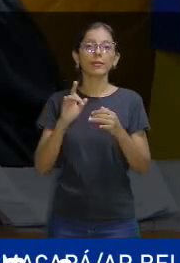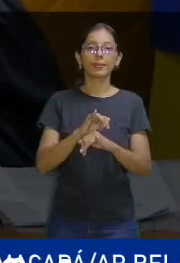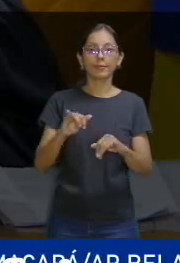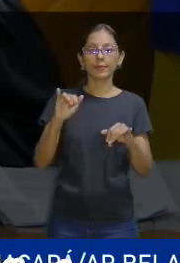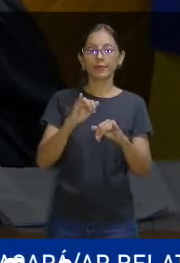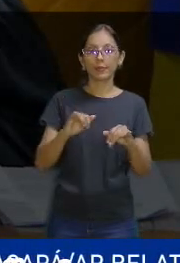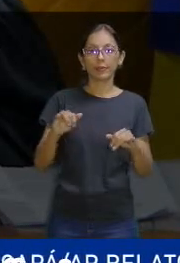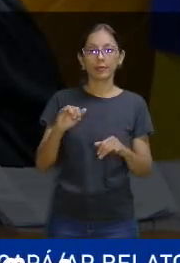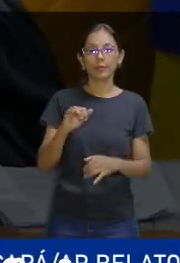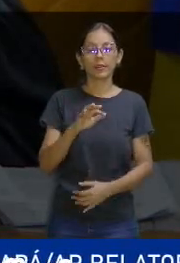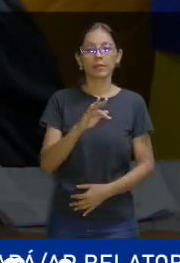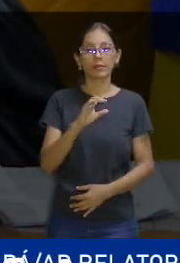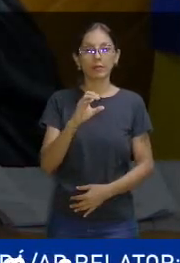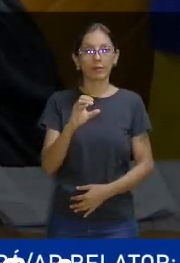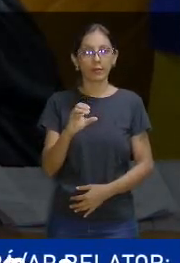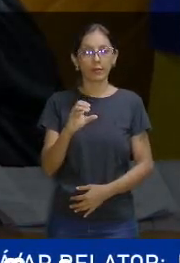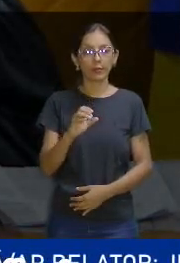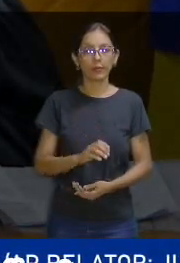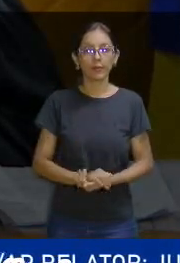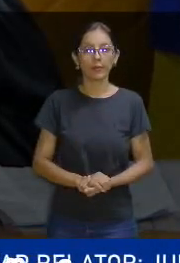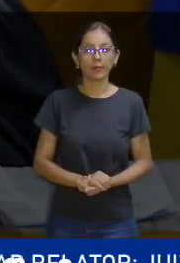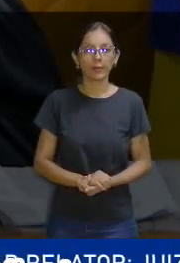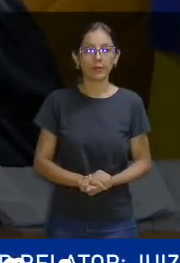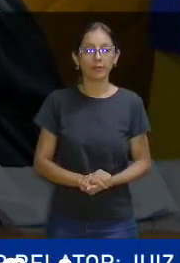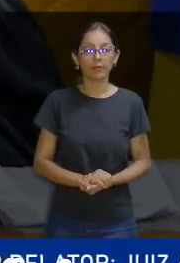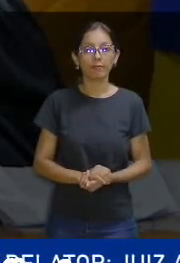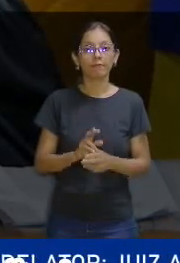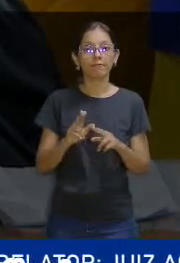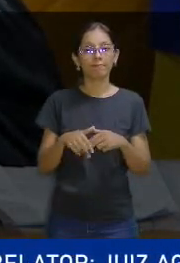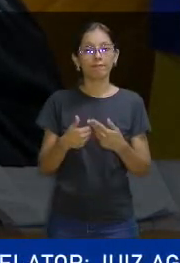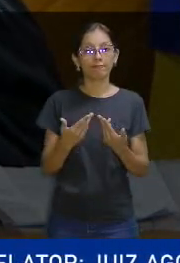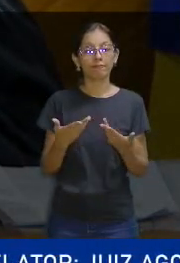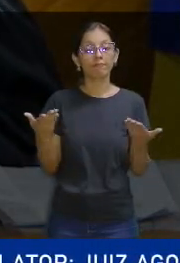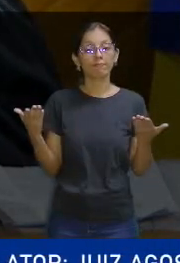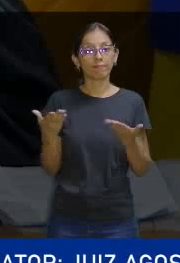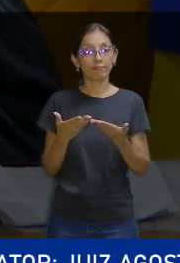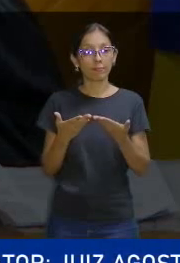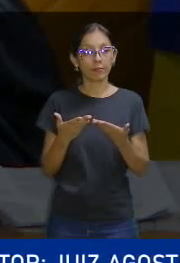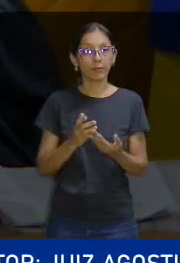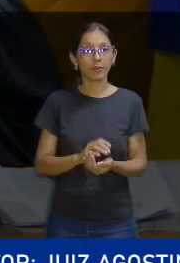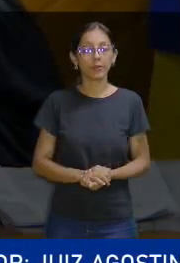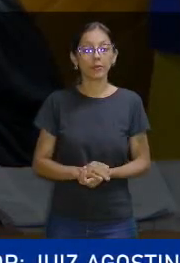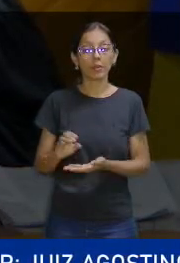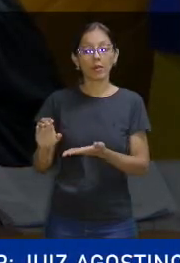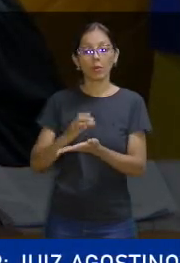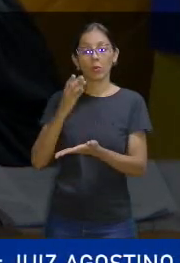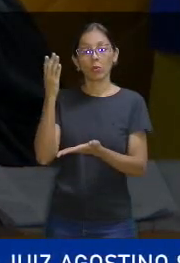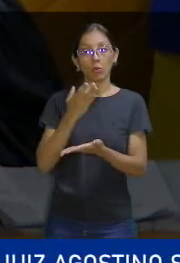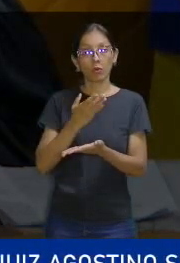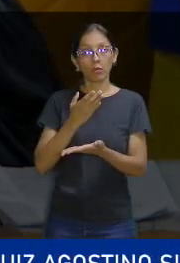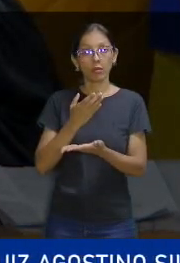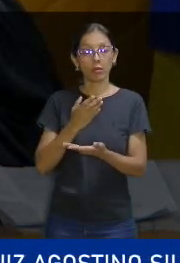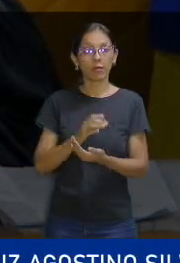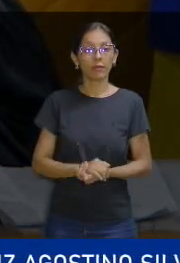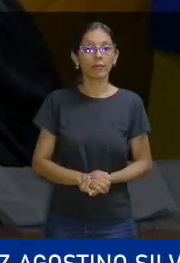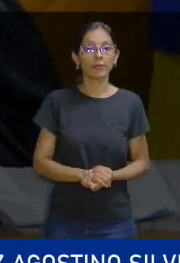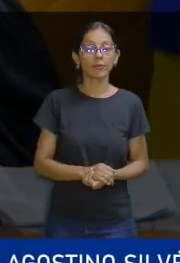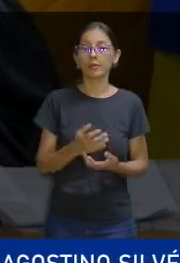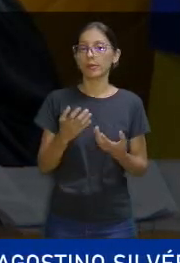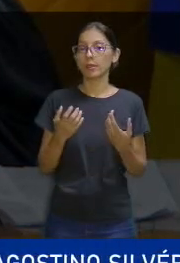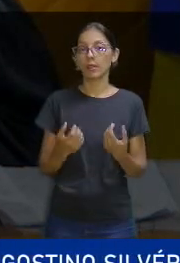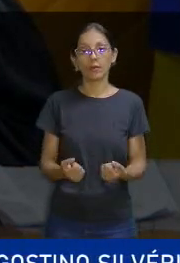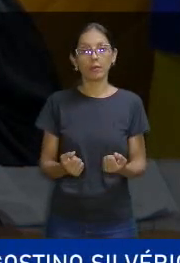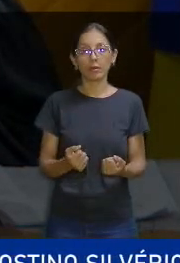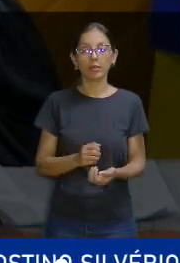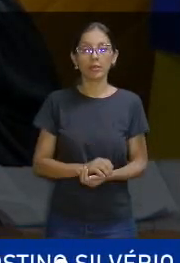conferem gravidade suficiente para a desaprovação das contas. A jurisprudência atual do TSE